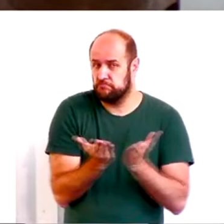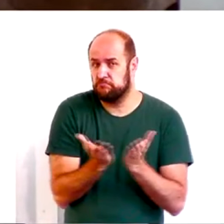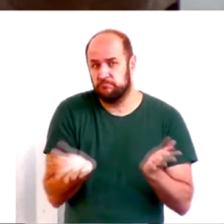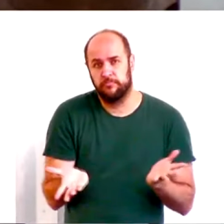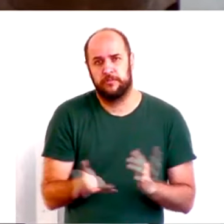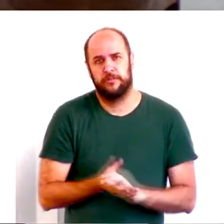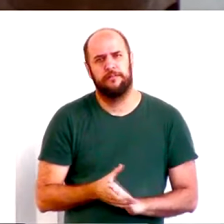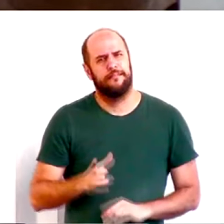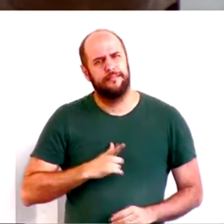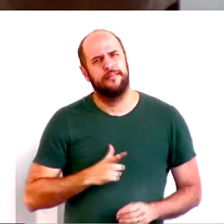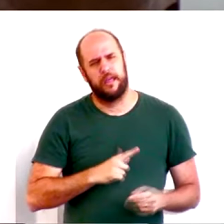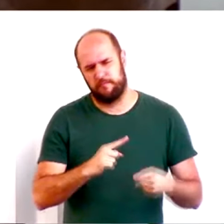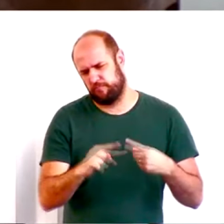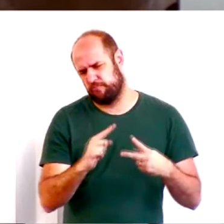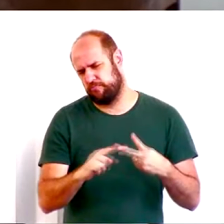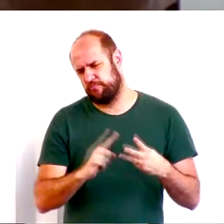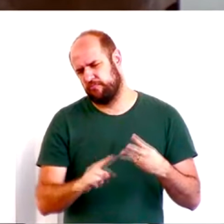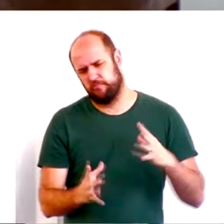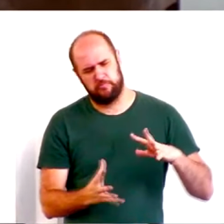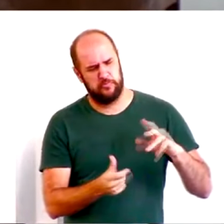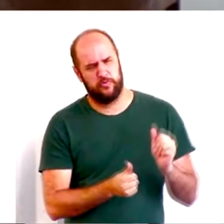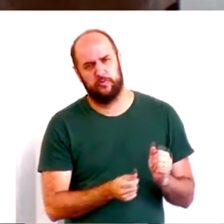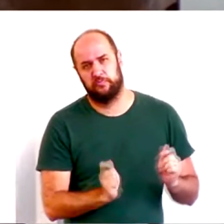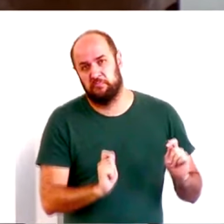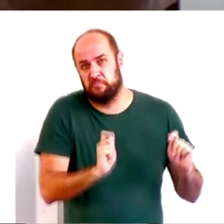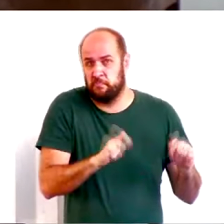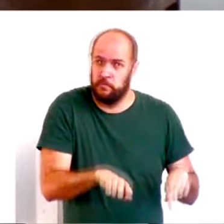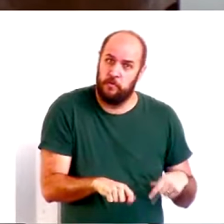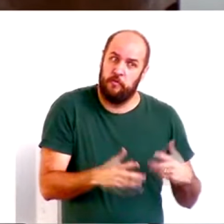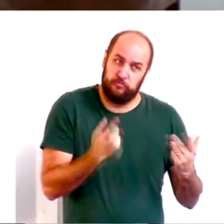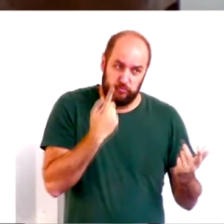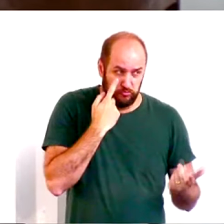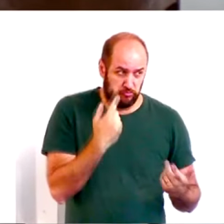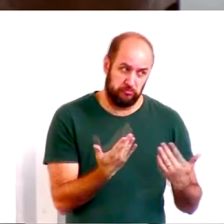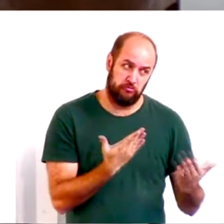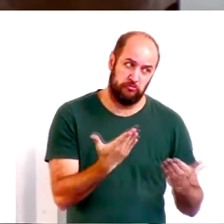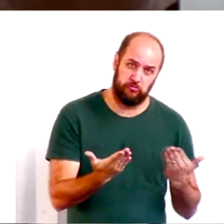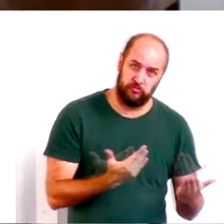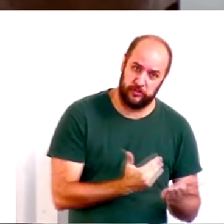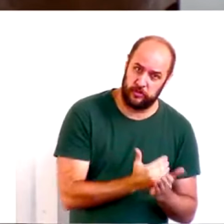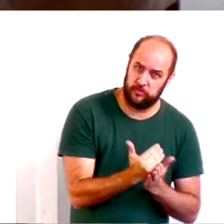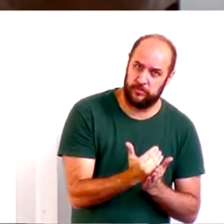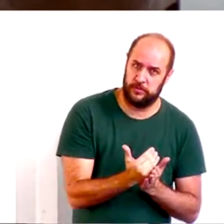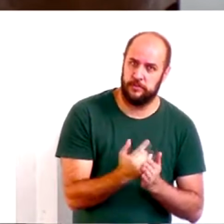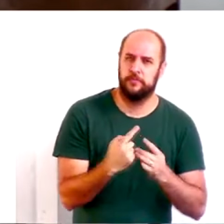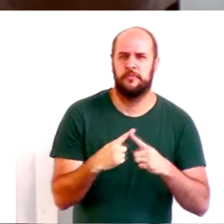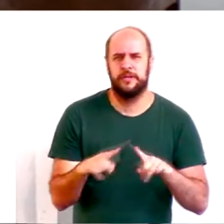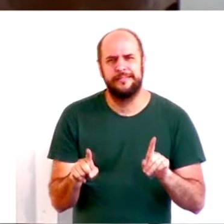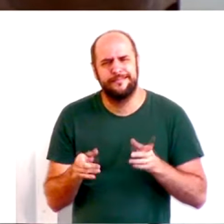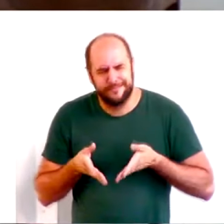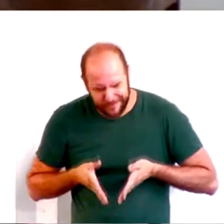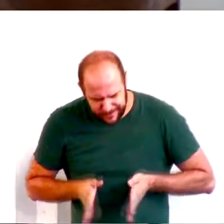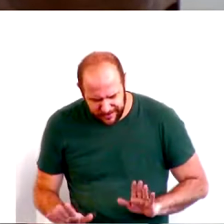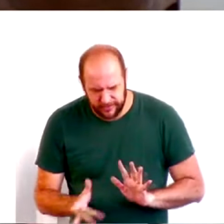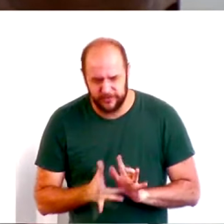muitos outros fatos no mundo que pode levar pode ter dúvida sobre a sua origem mas o nascimento de Jesus é um fato Cristão